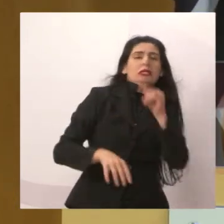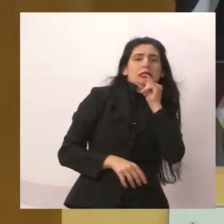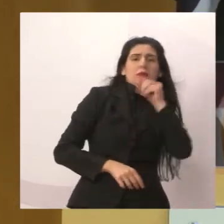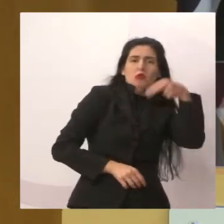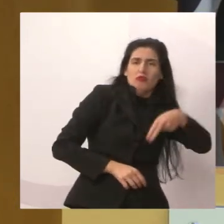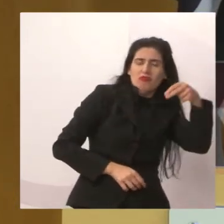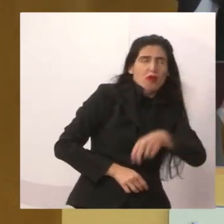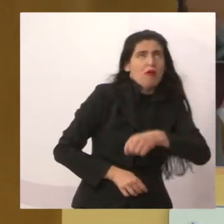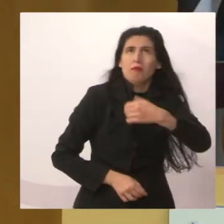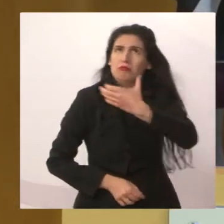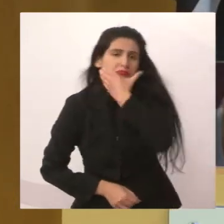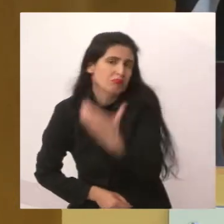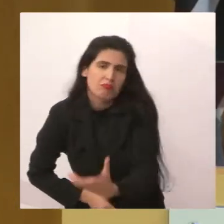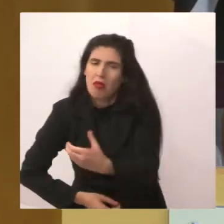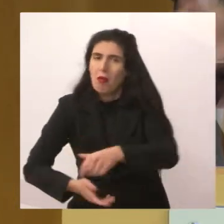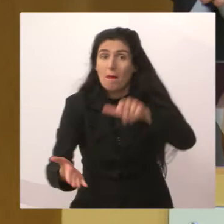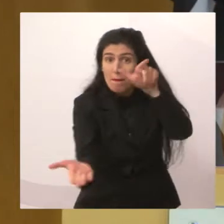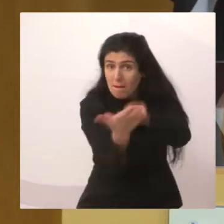dezembro, a fatura só foi emitida